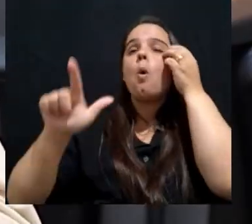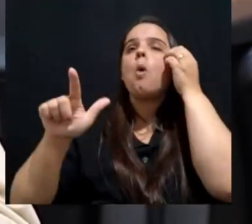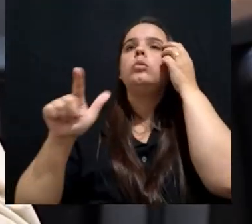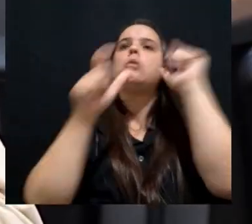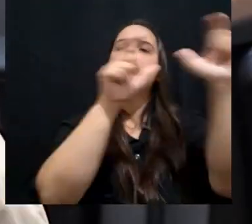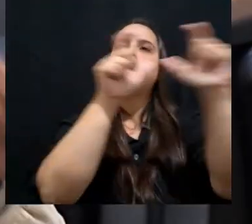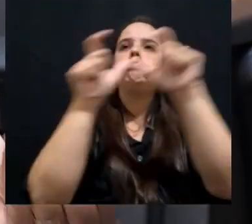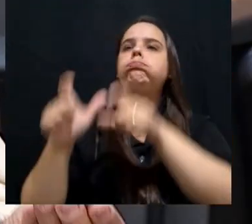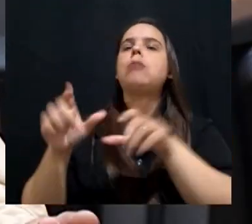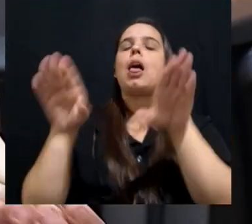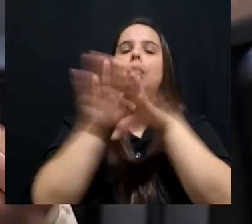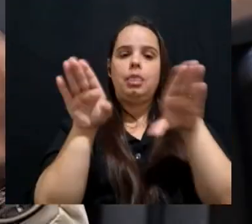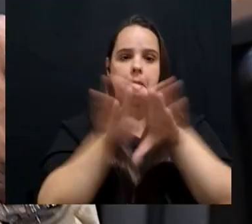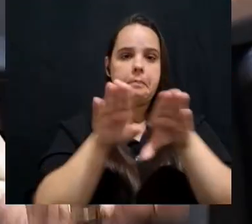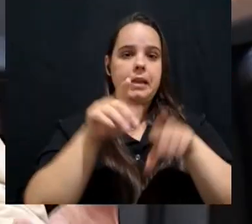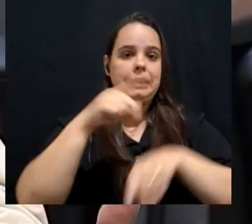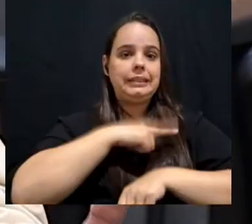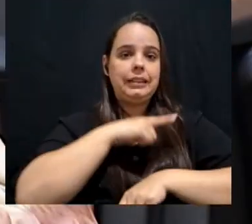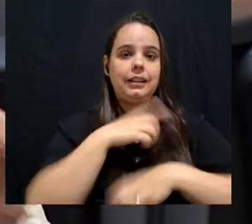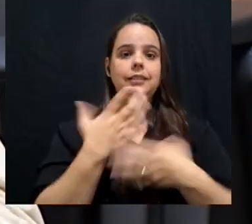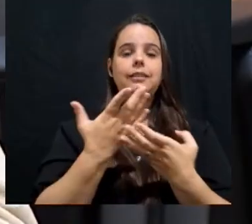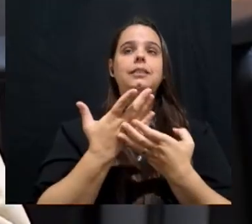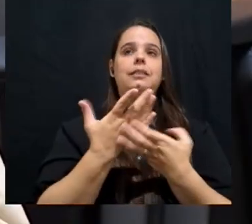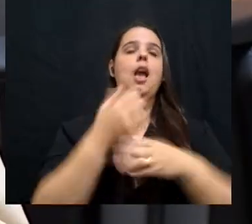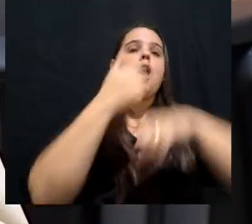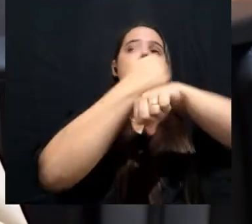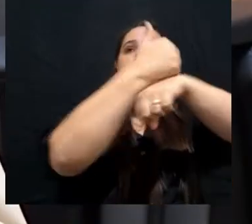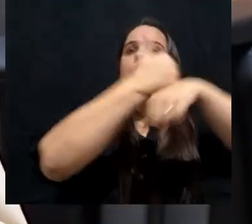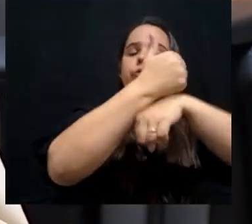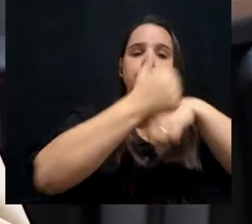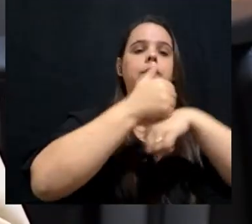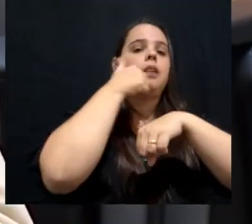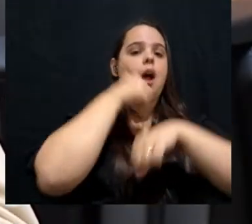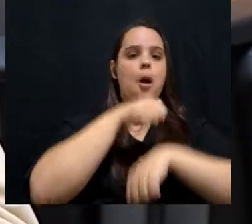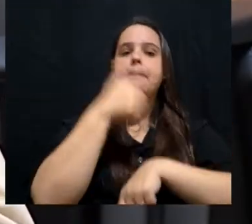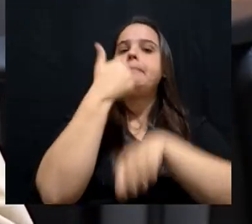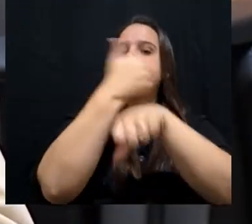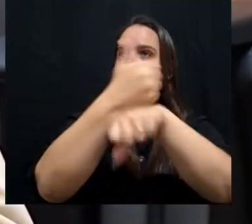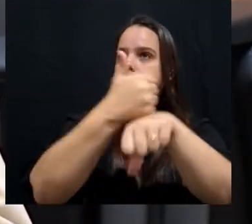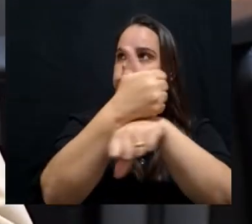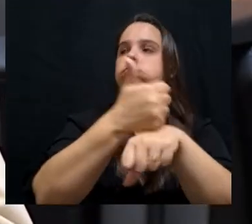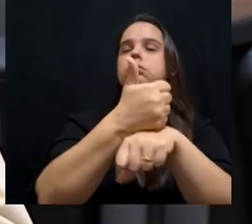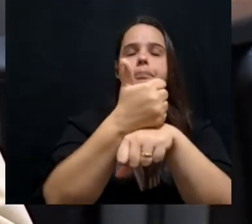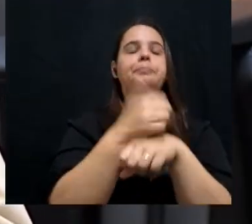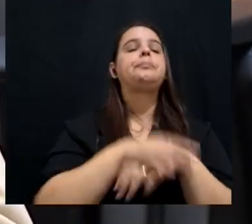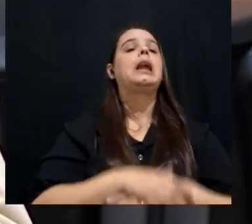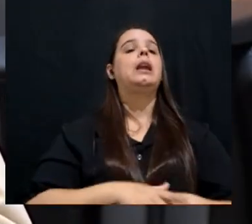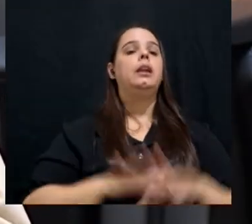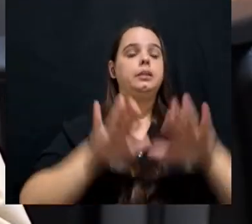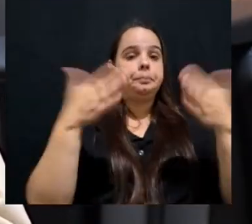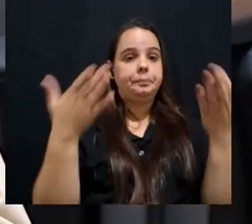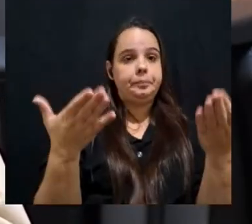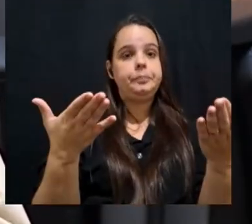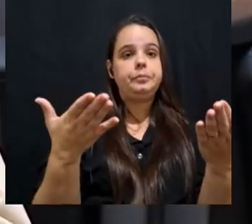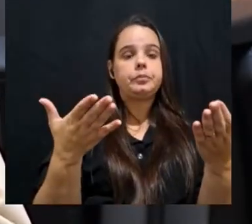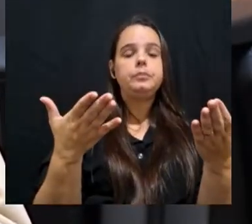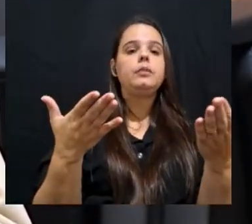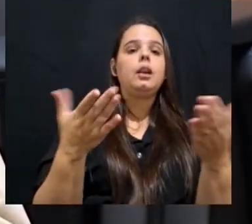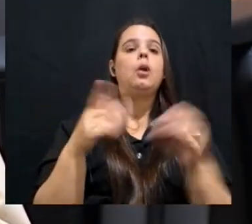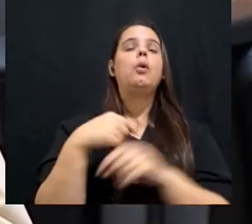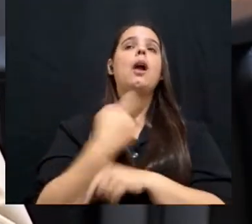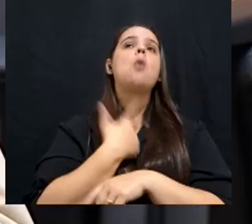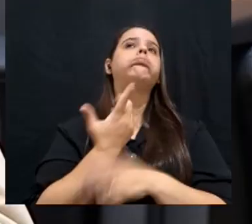têm o mesmo profissional, a mesma profissional à frente do trabalho. Então, é uma matéria que tem